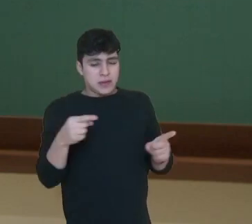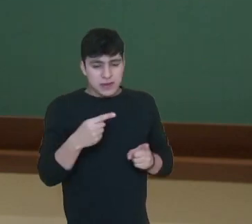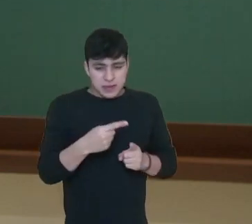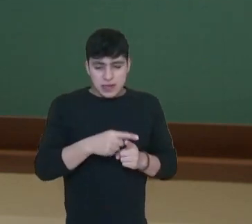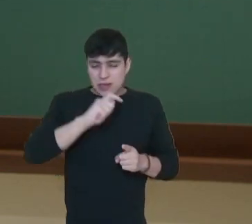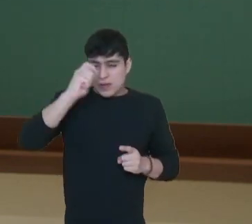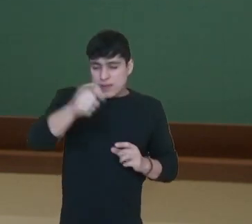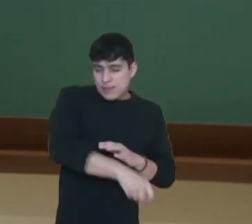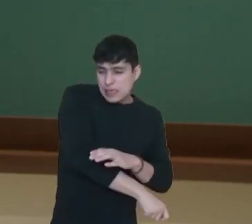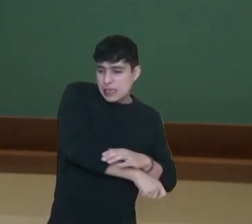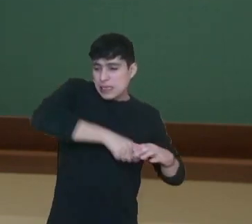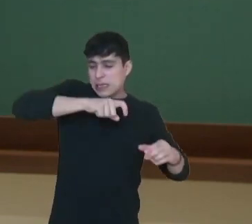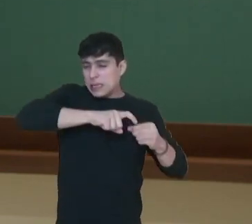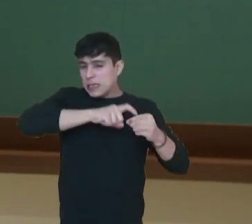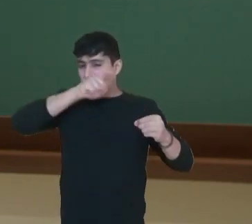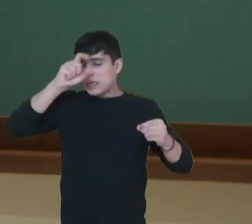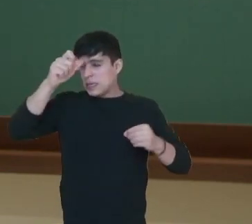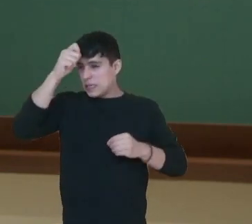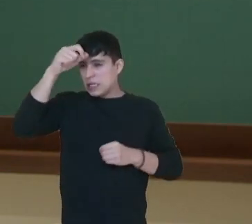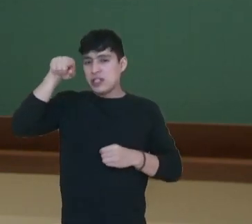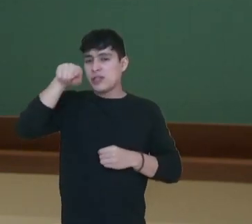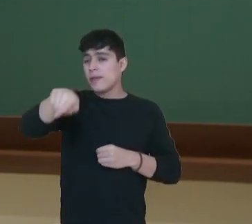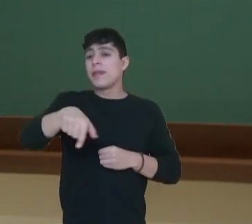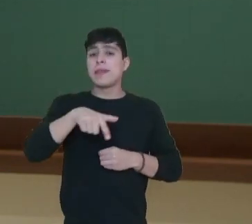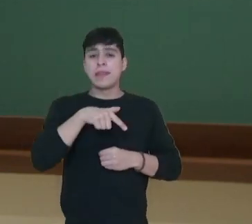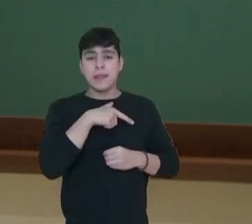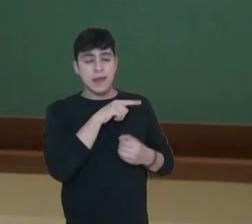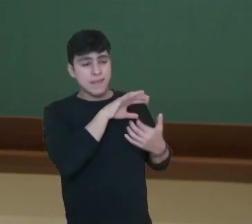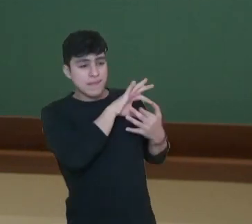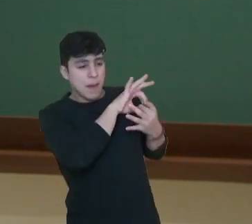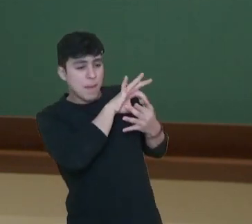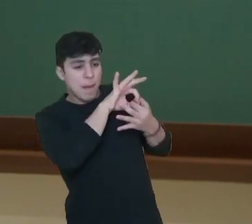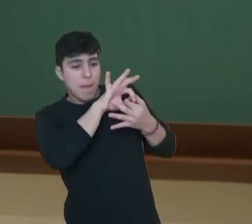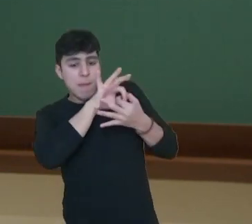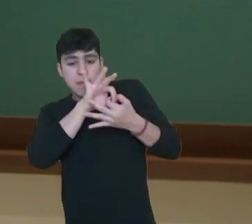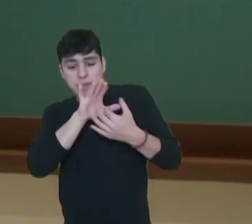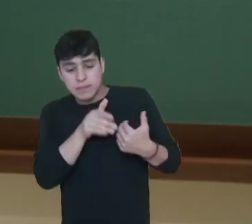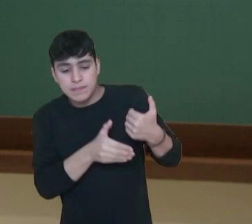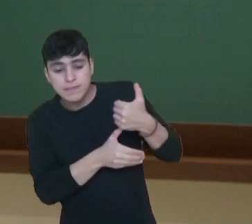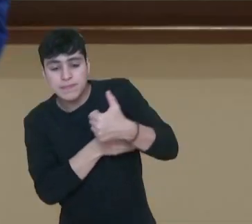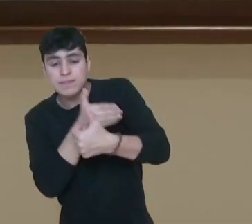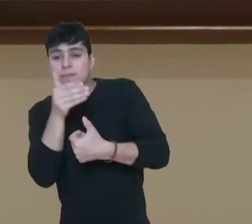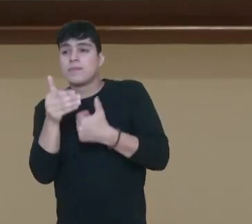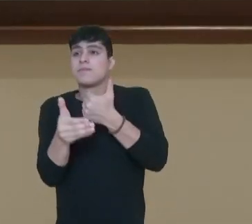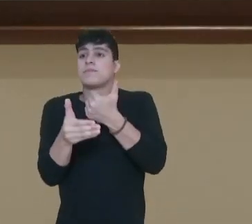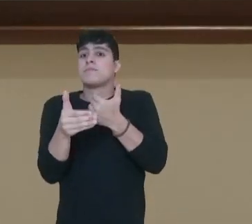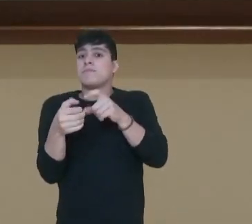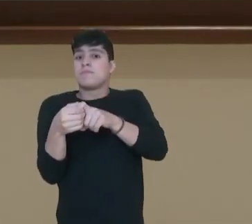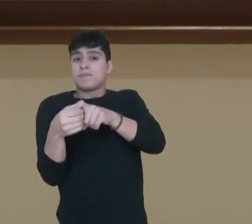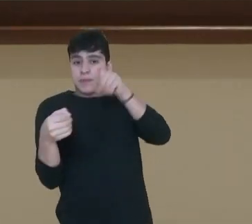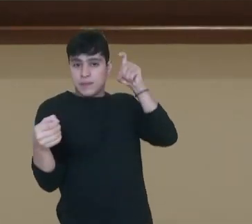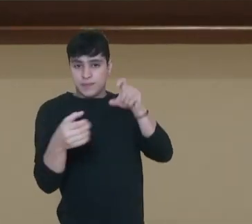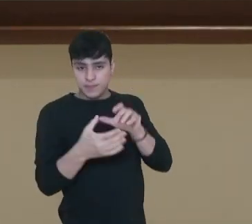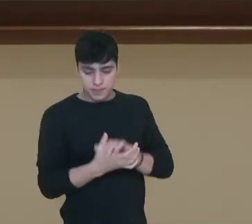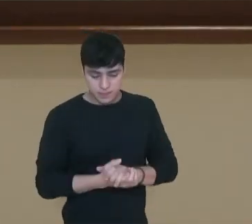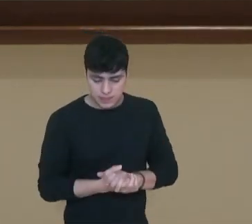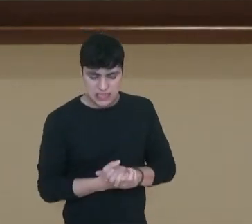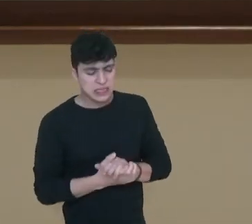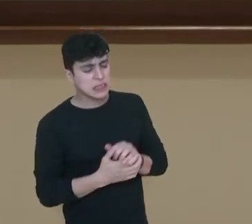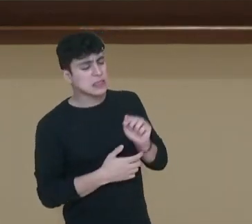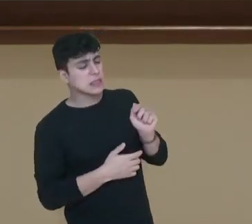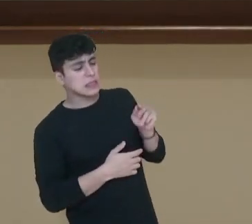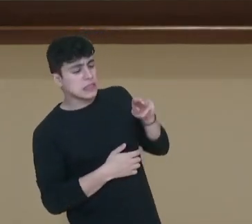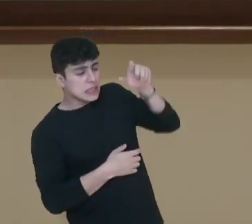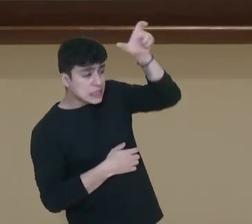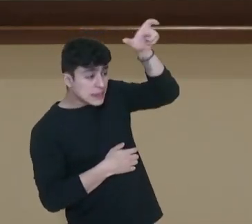ver todo um contexto histórico de como a Índia chega a esse processo de independência, quem é o indivíduo, quem é